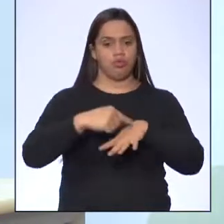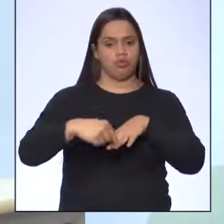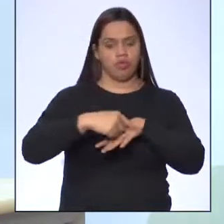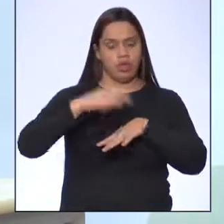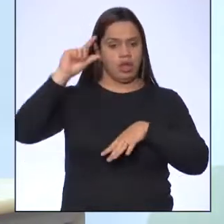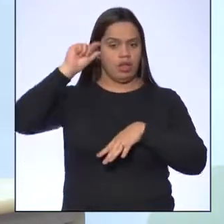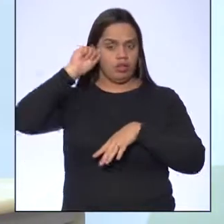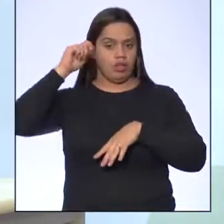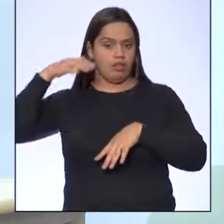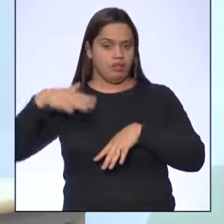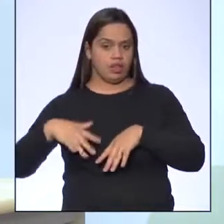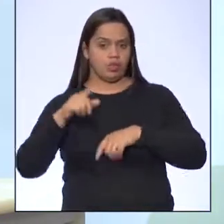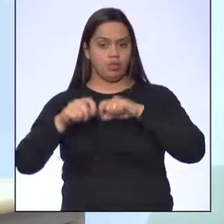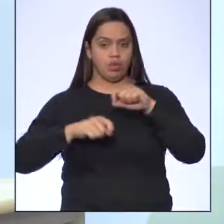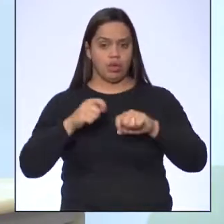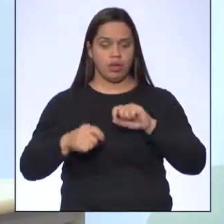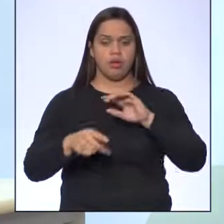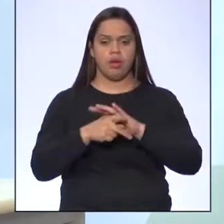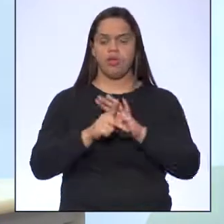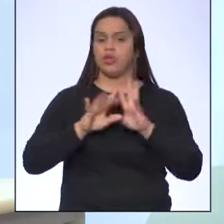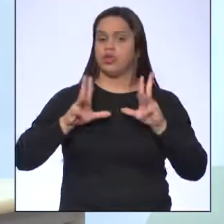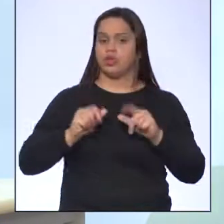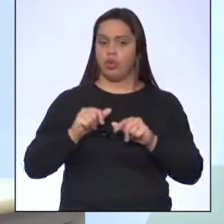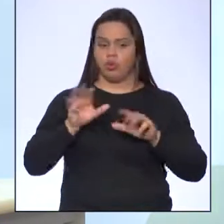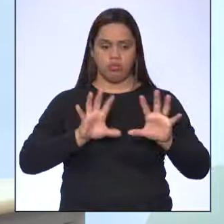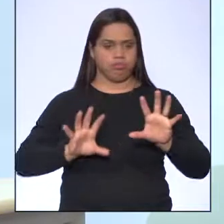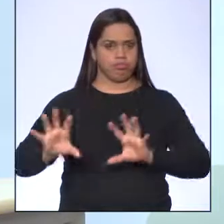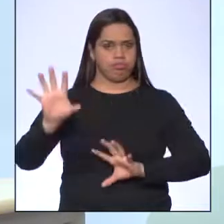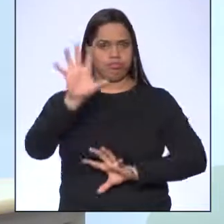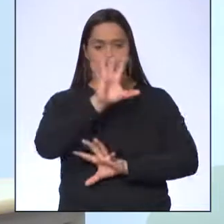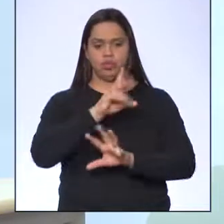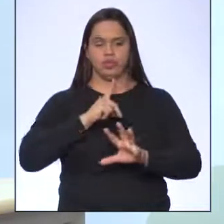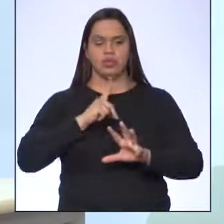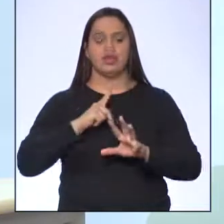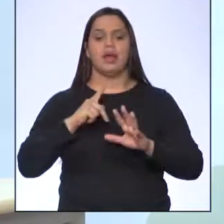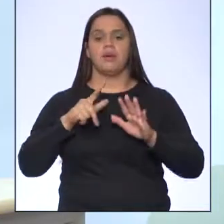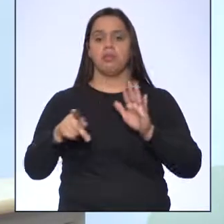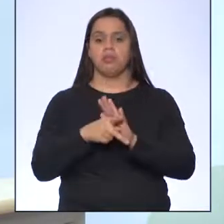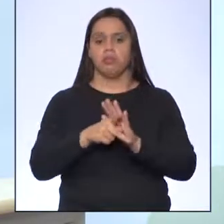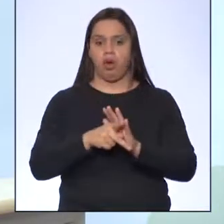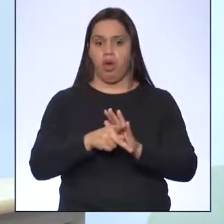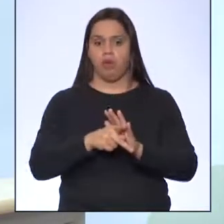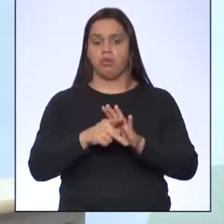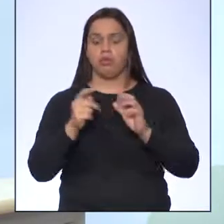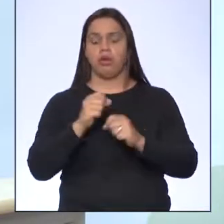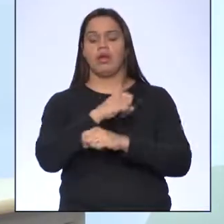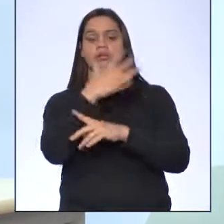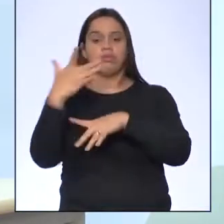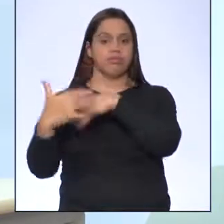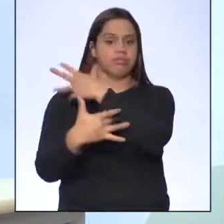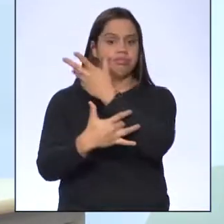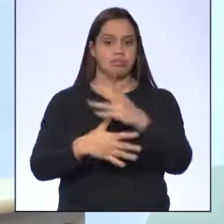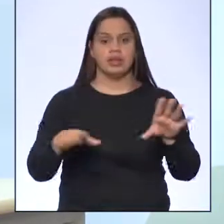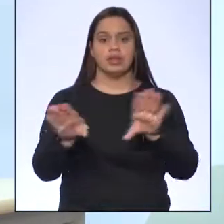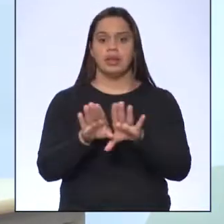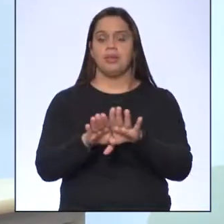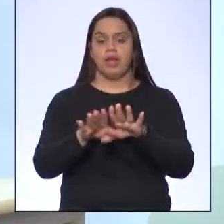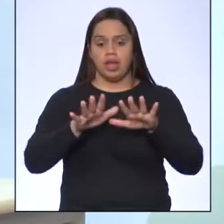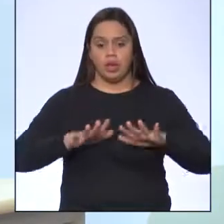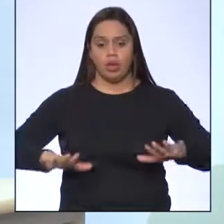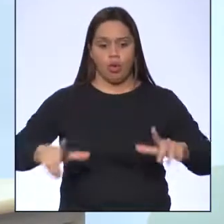meio de todas as suas características físicos naturais, né? Pensar na sua biodiversidade,